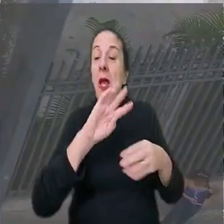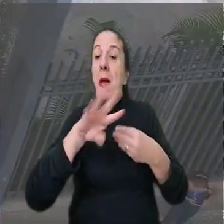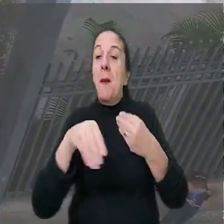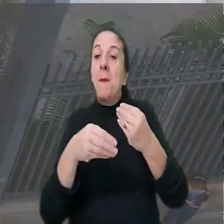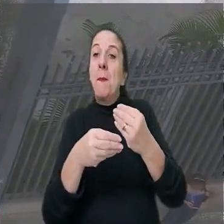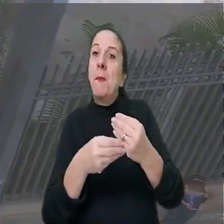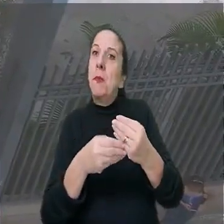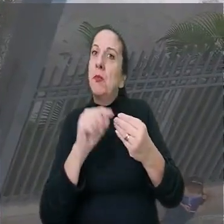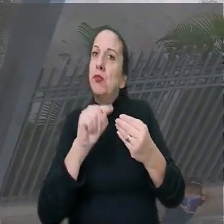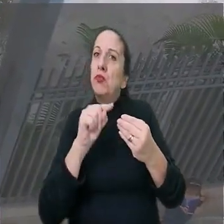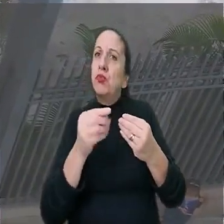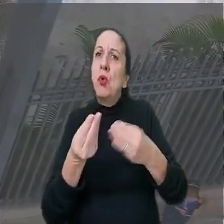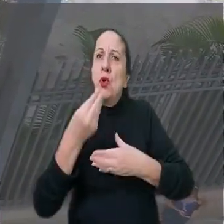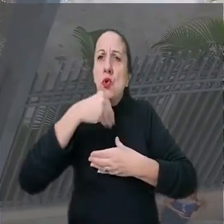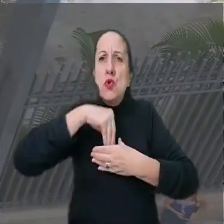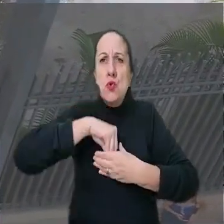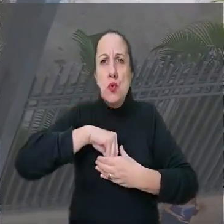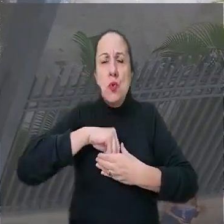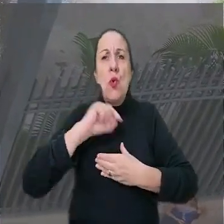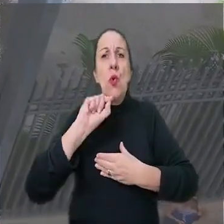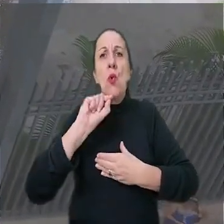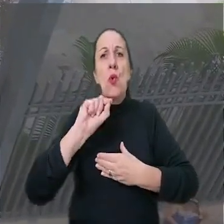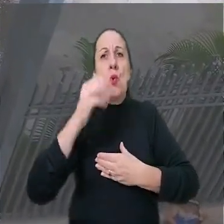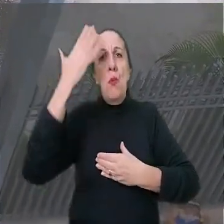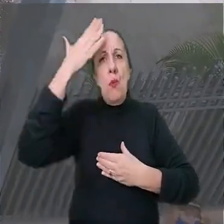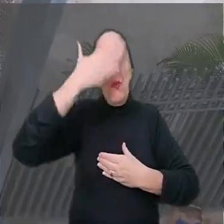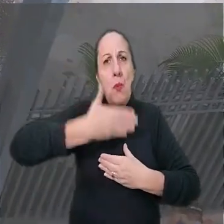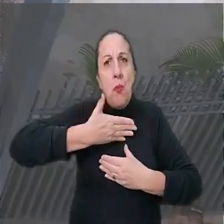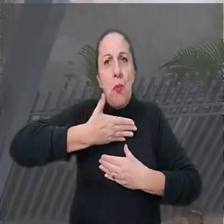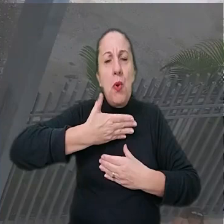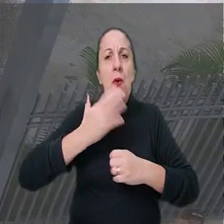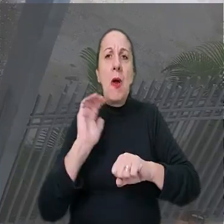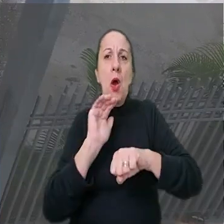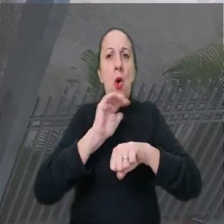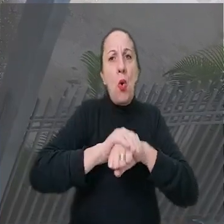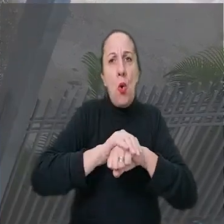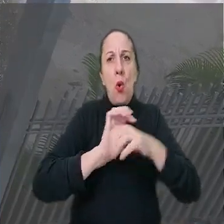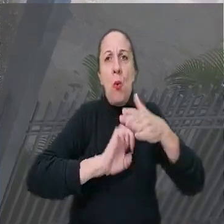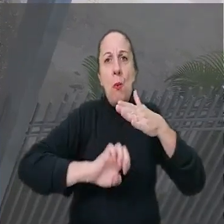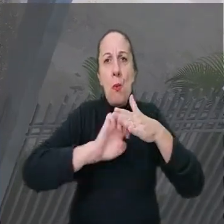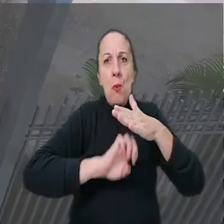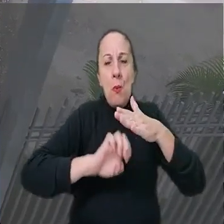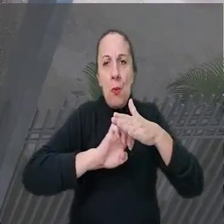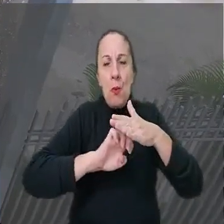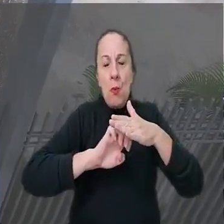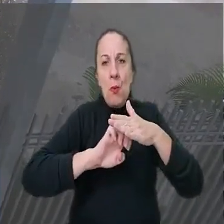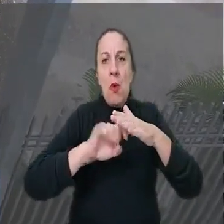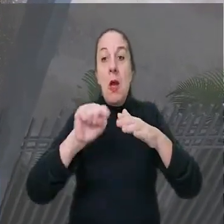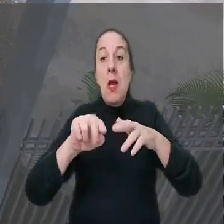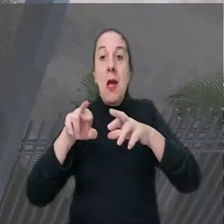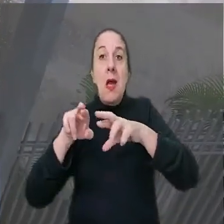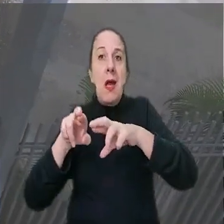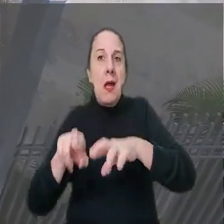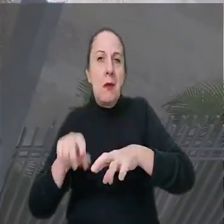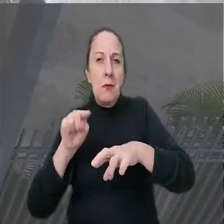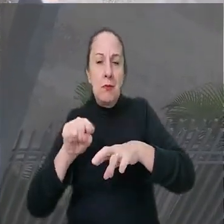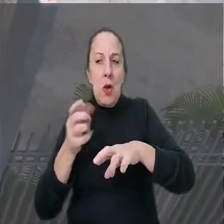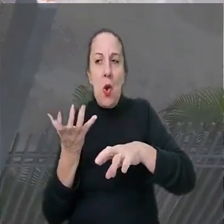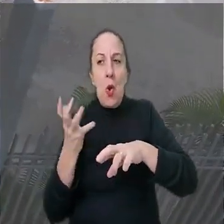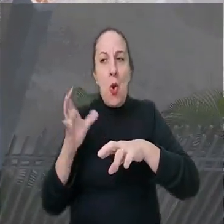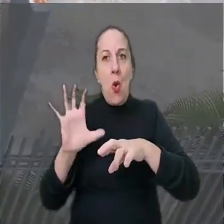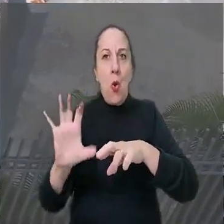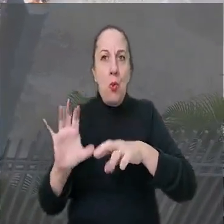a responsabilidade subjetiva, na qual deve ser comprovada a culpa da empresa. Segundo o regional, adotar a